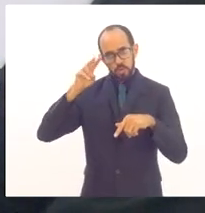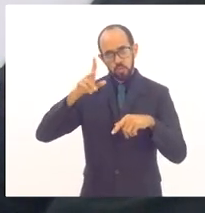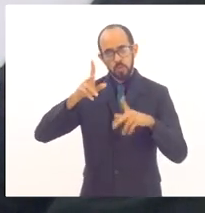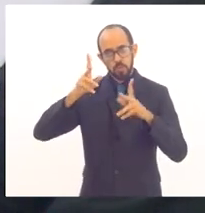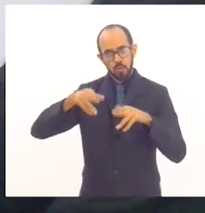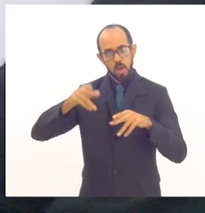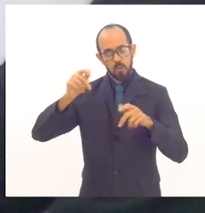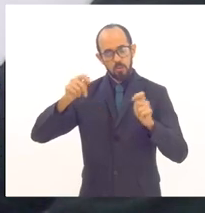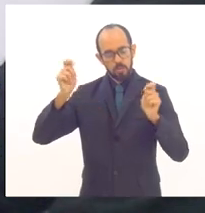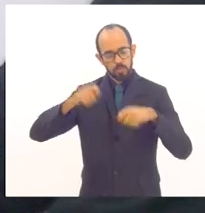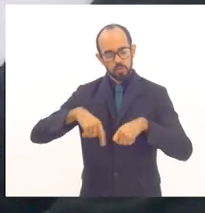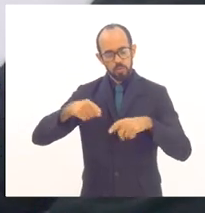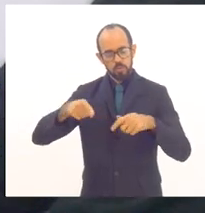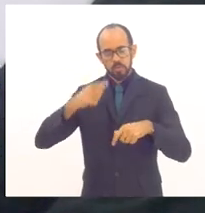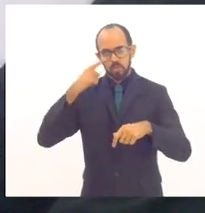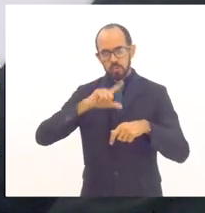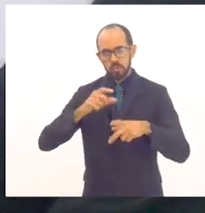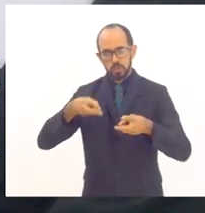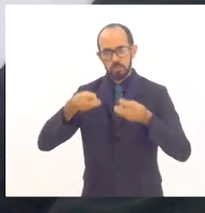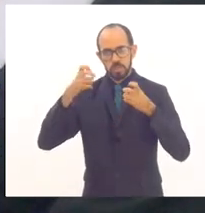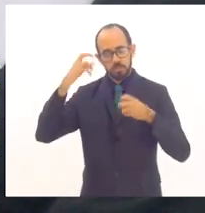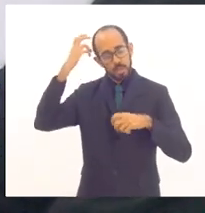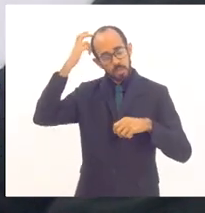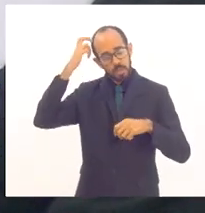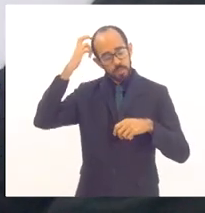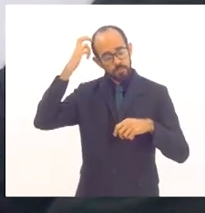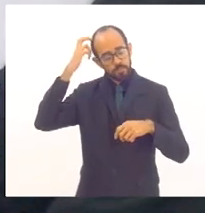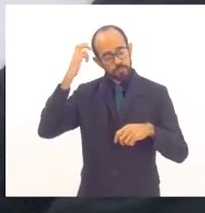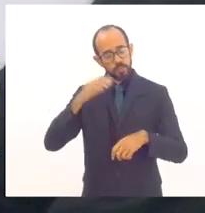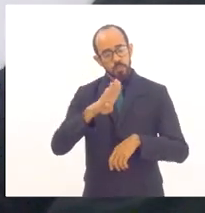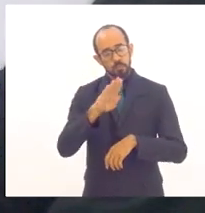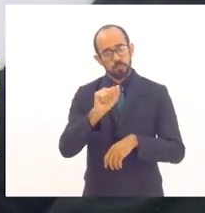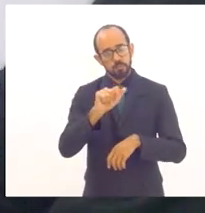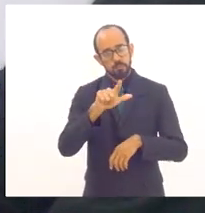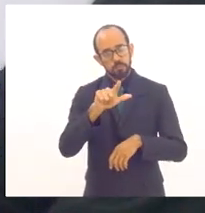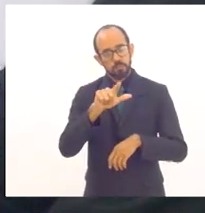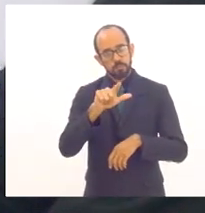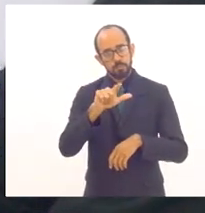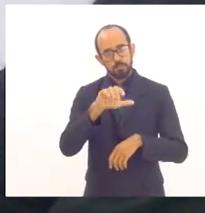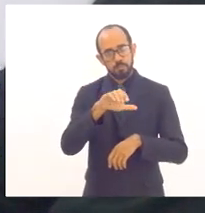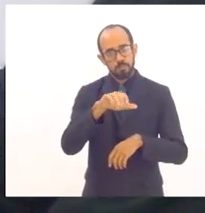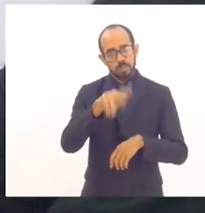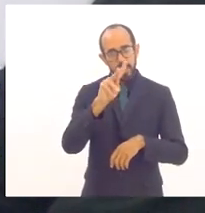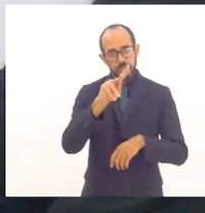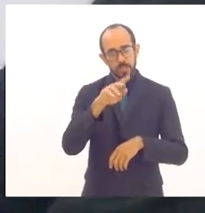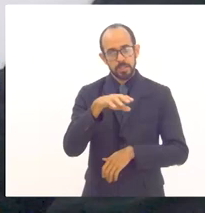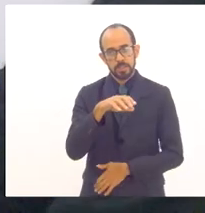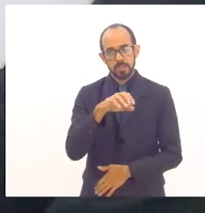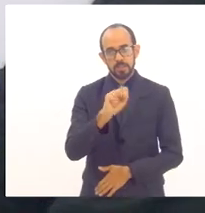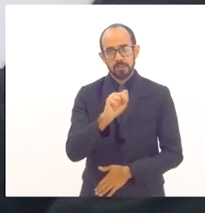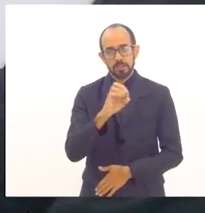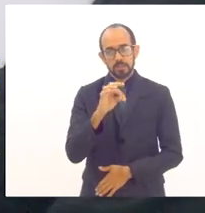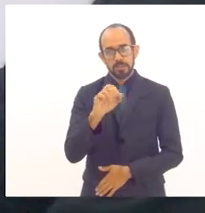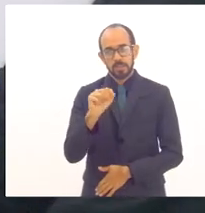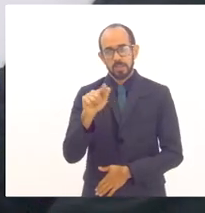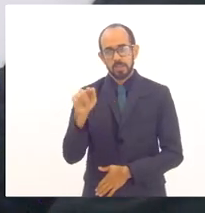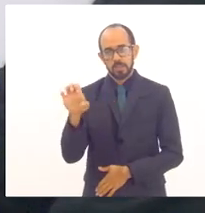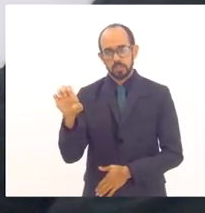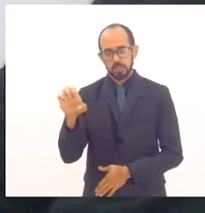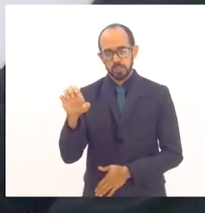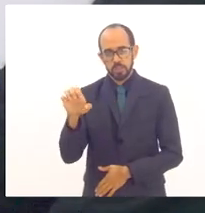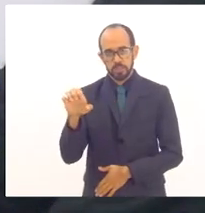como foi possível perceber, com a galerinha do backstage na Lei Aldir Blanc, que carrega o fio, mas passou